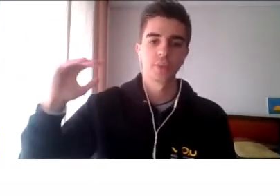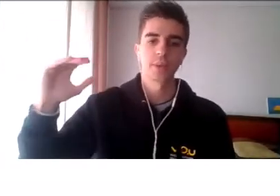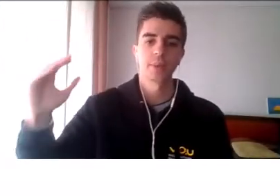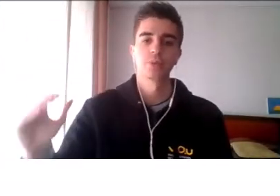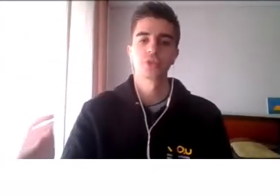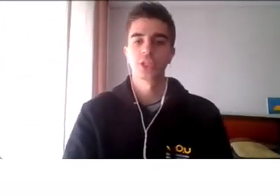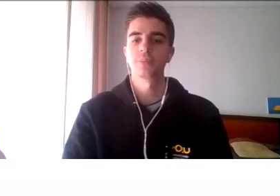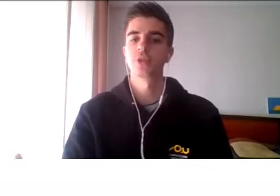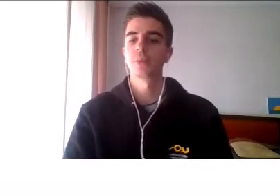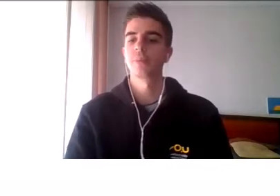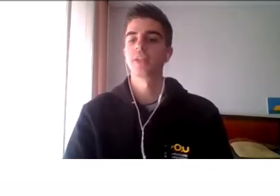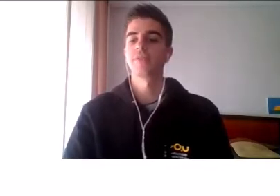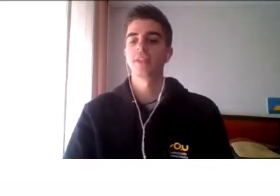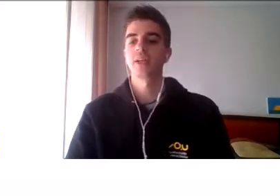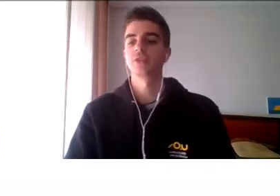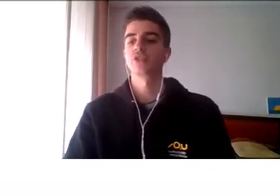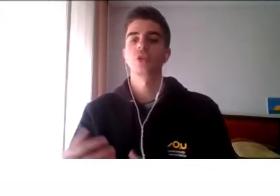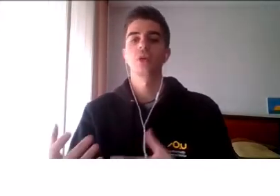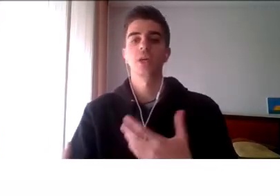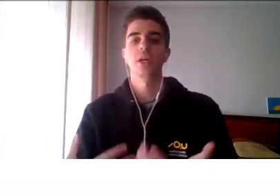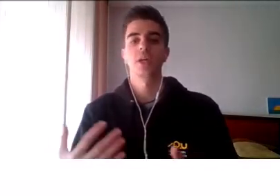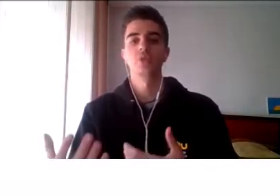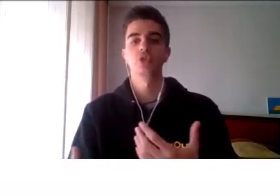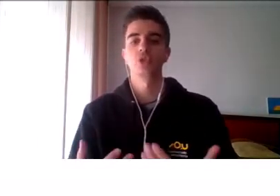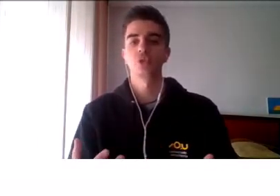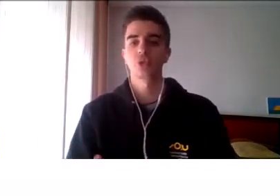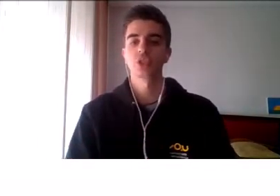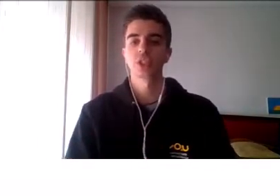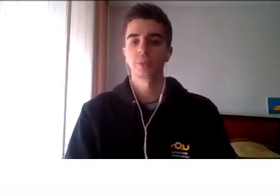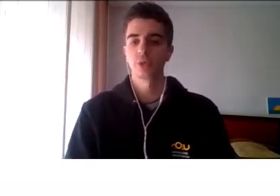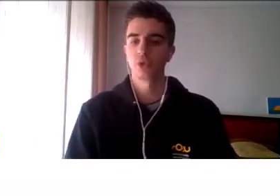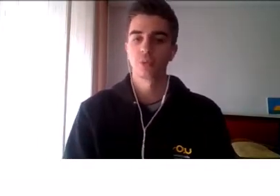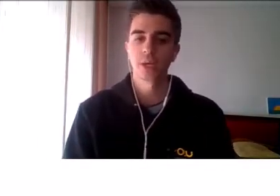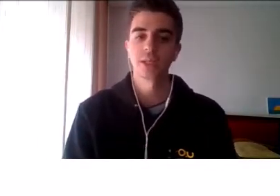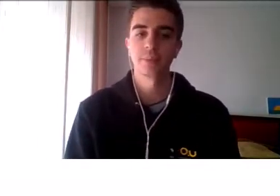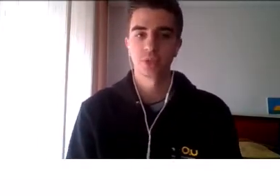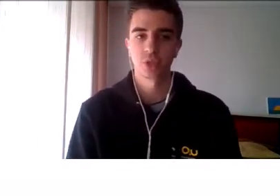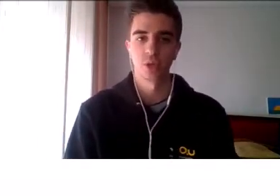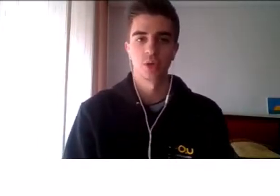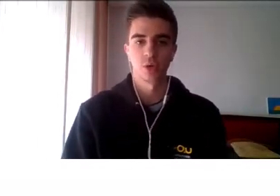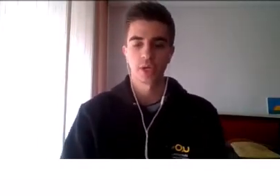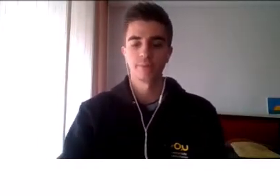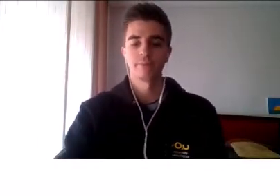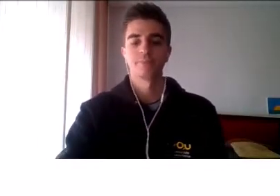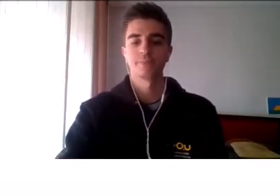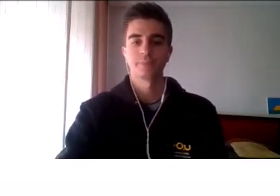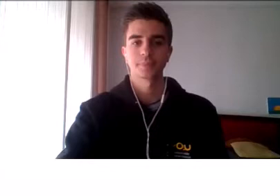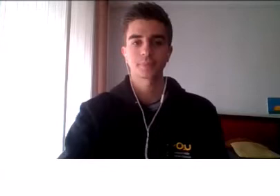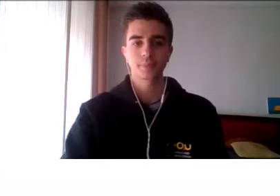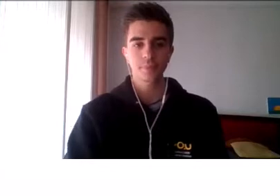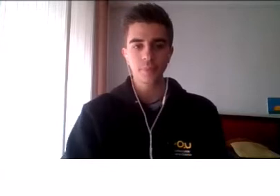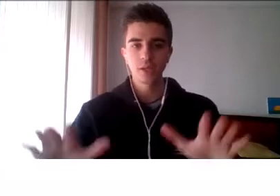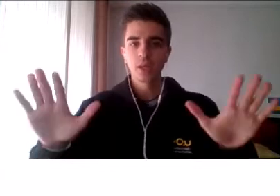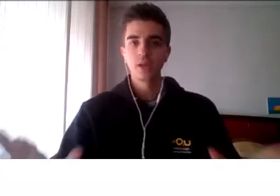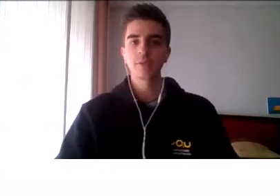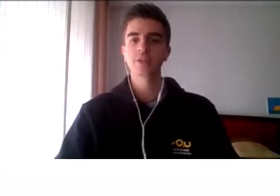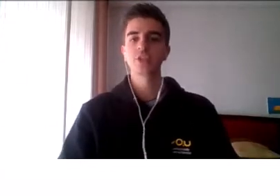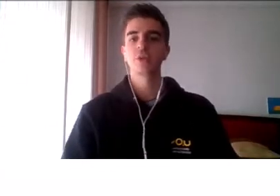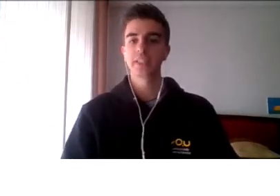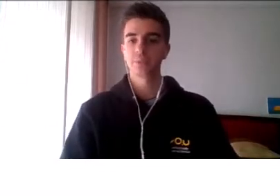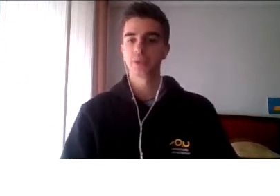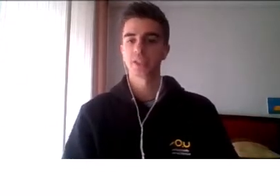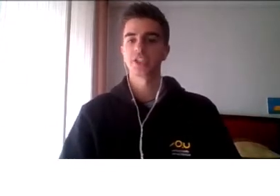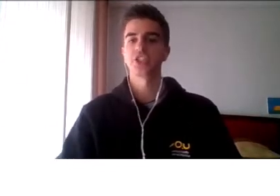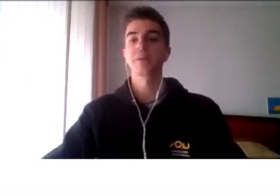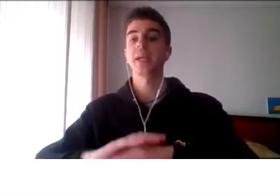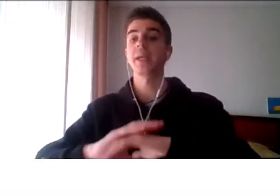uma sombra para proteger a pessoa, para evitarmos os descontrolos da temperatura corporal da pessoa, ok? Vamos então